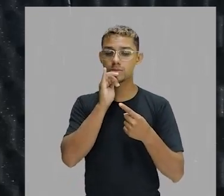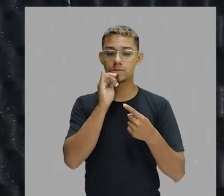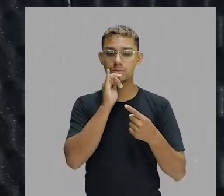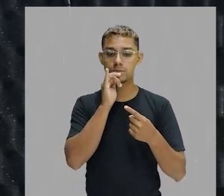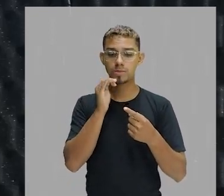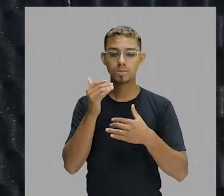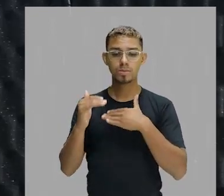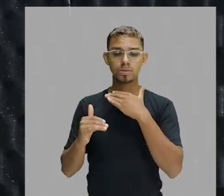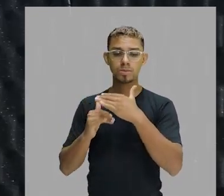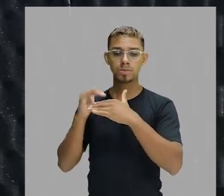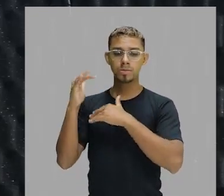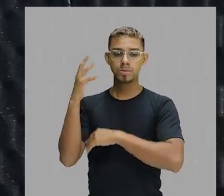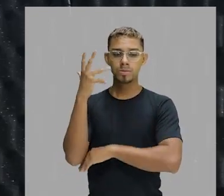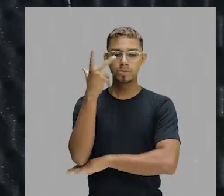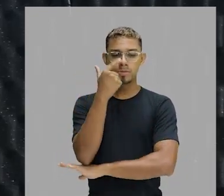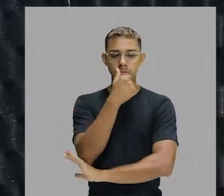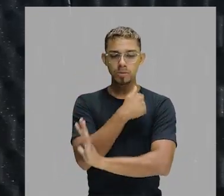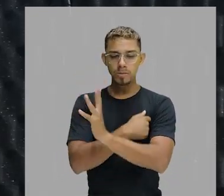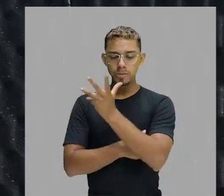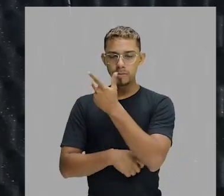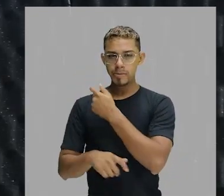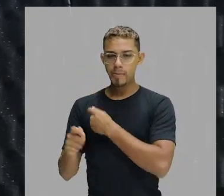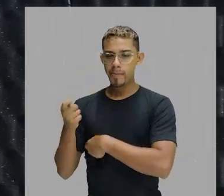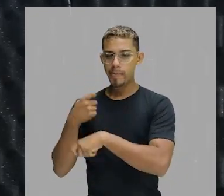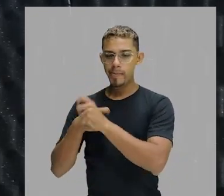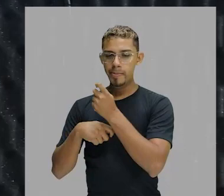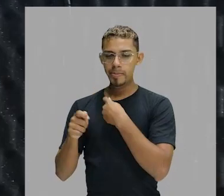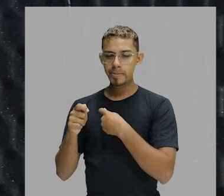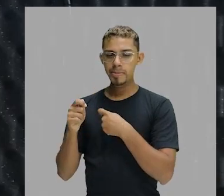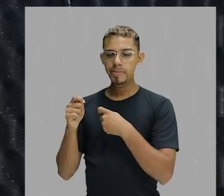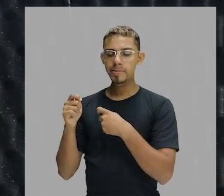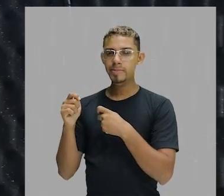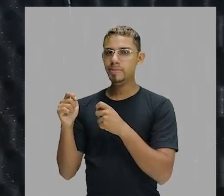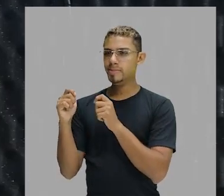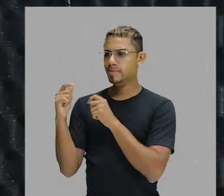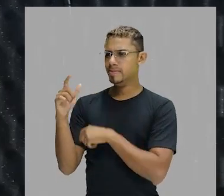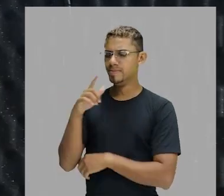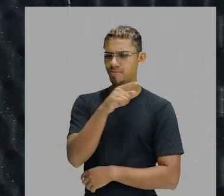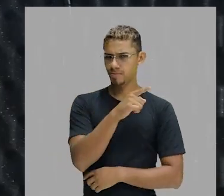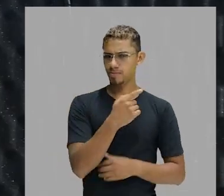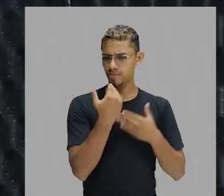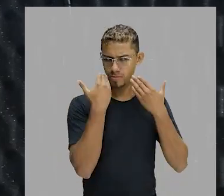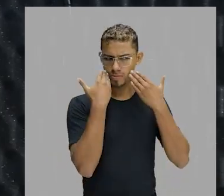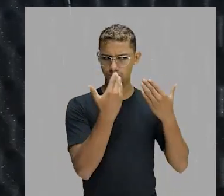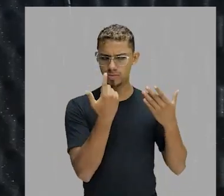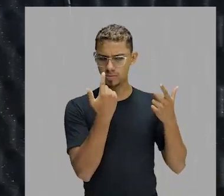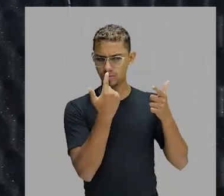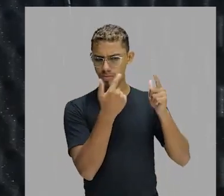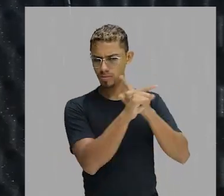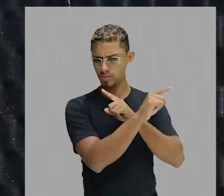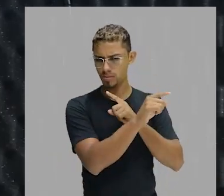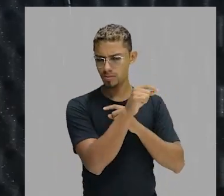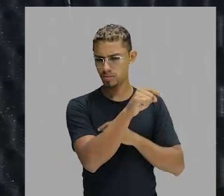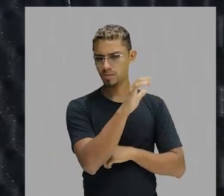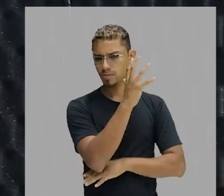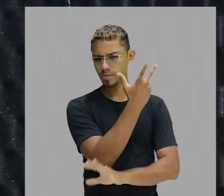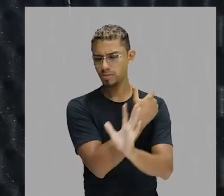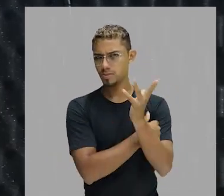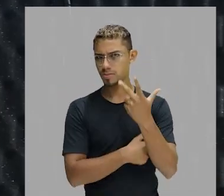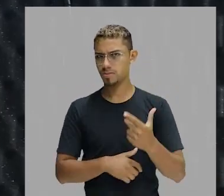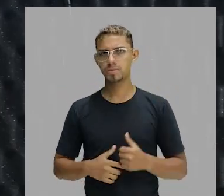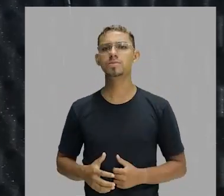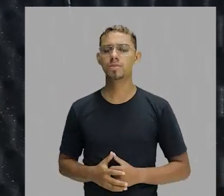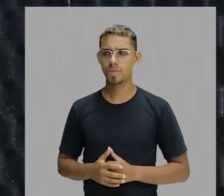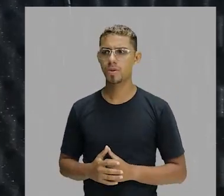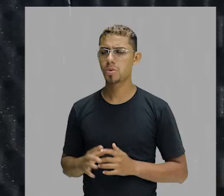ele diz que ao ocorrer de forma sustentável não agride o meio ambiente. Isso é um erro, galera. Todo contato do ser humano com o